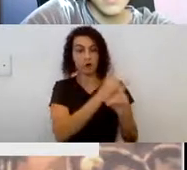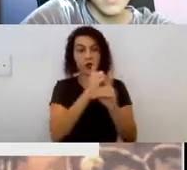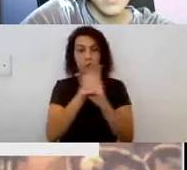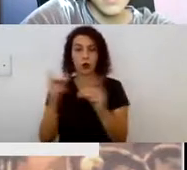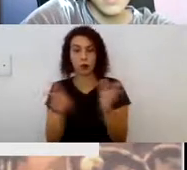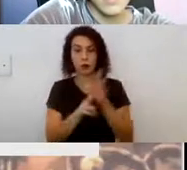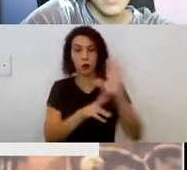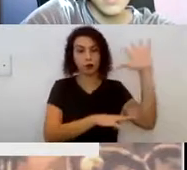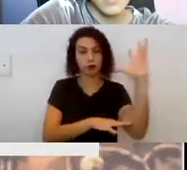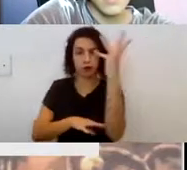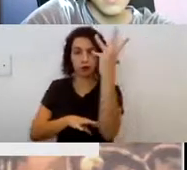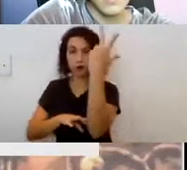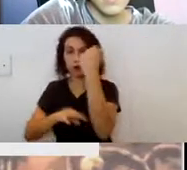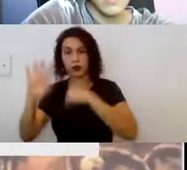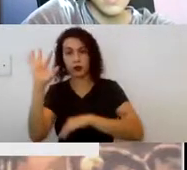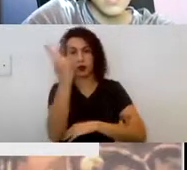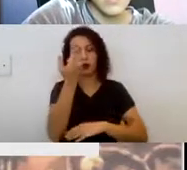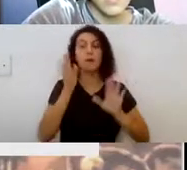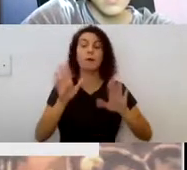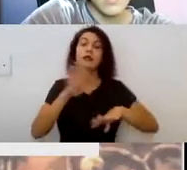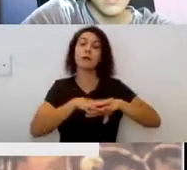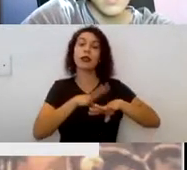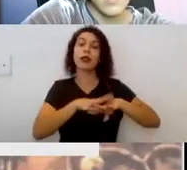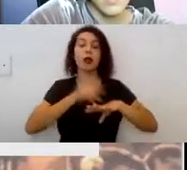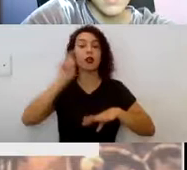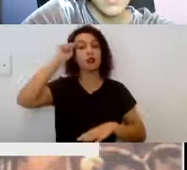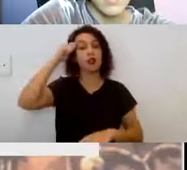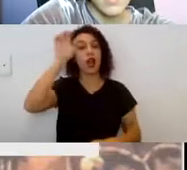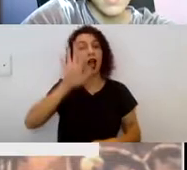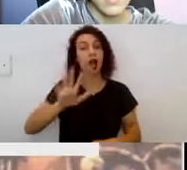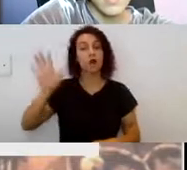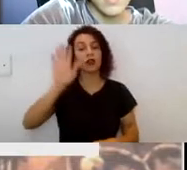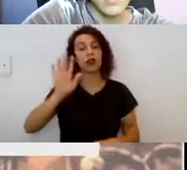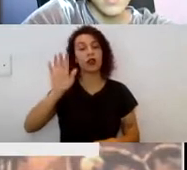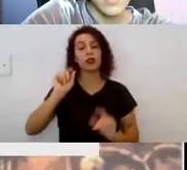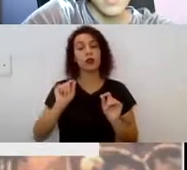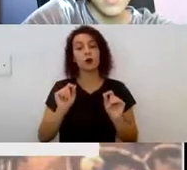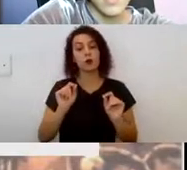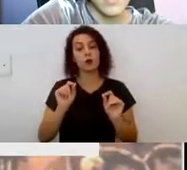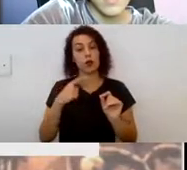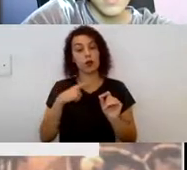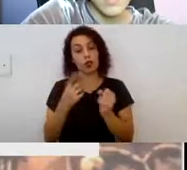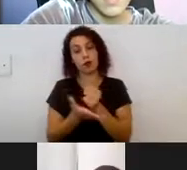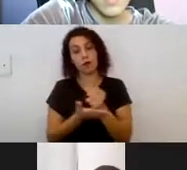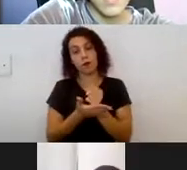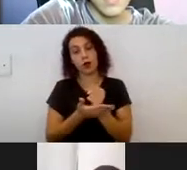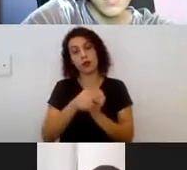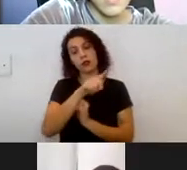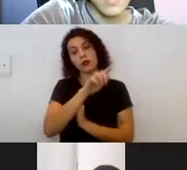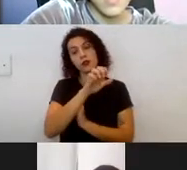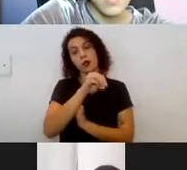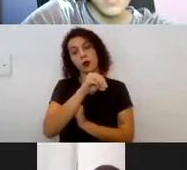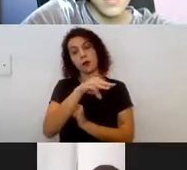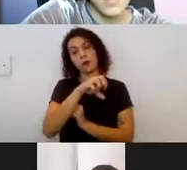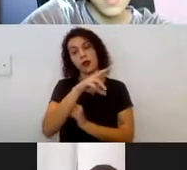mas a grande verdade é que a matemática africana ela é pautada nesta geometria fractal O que